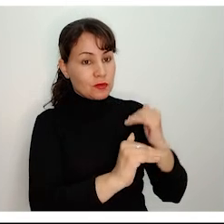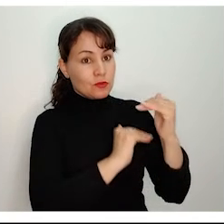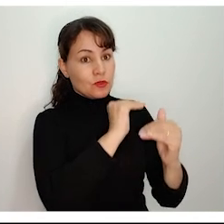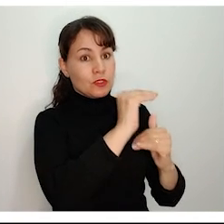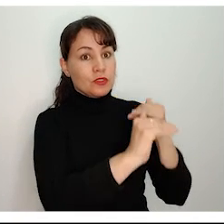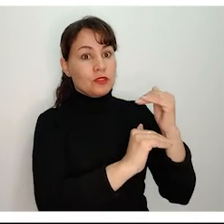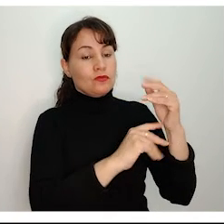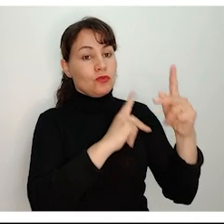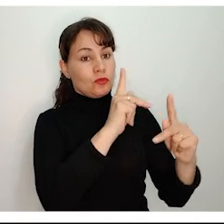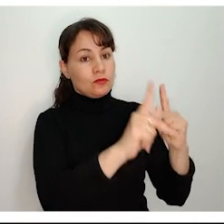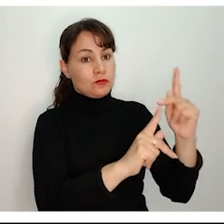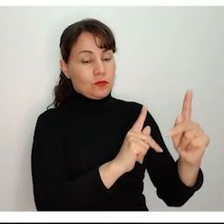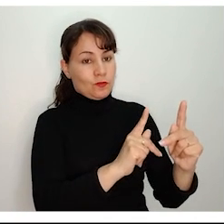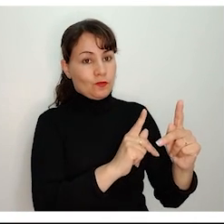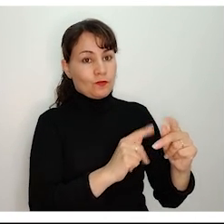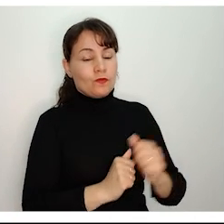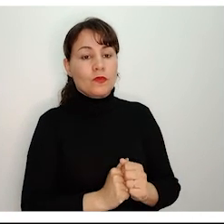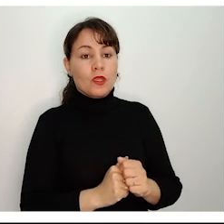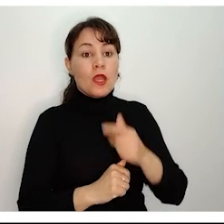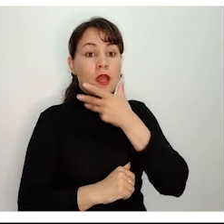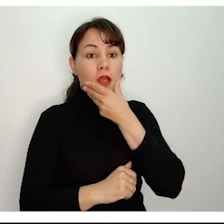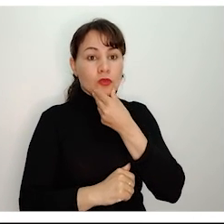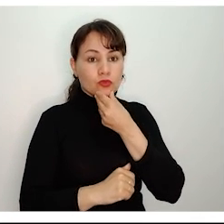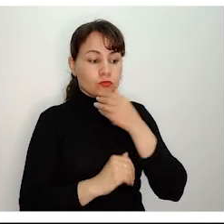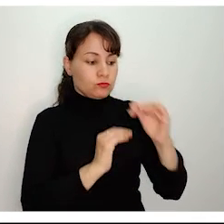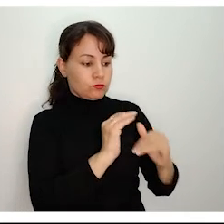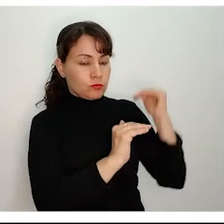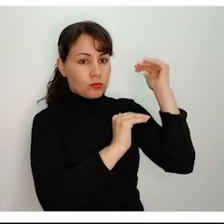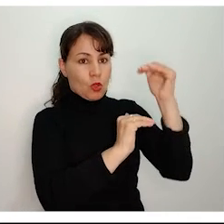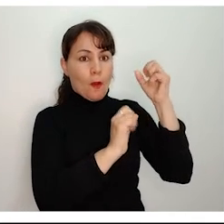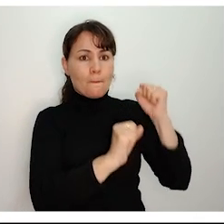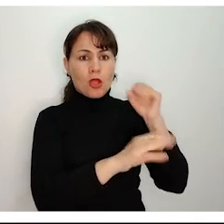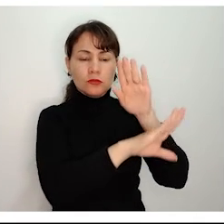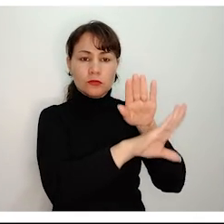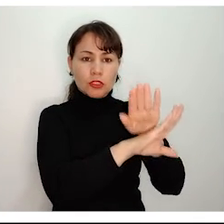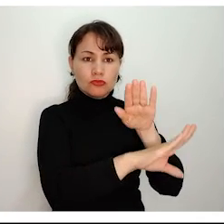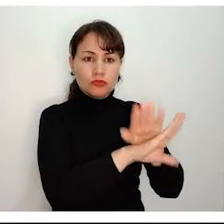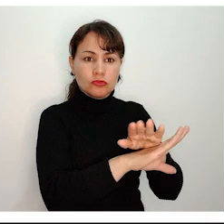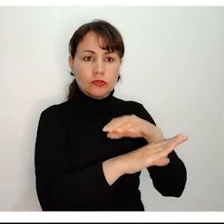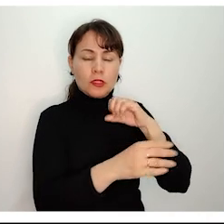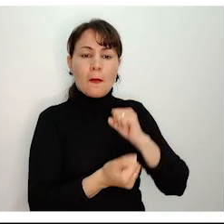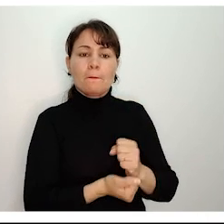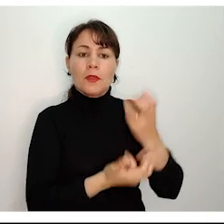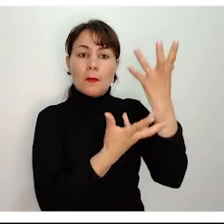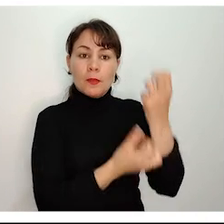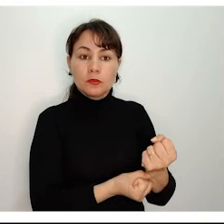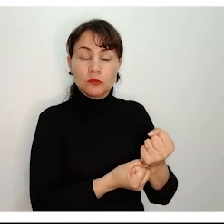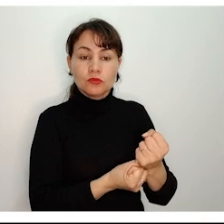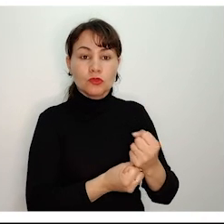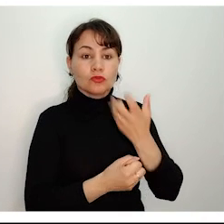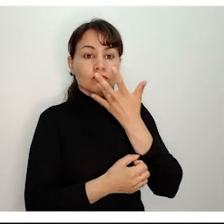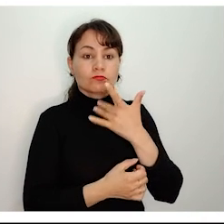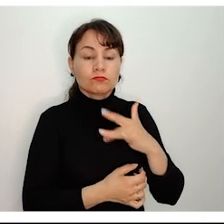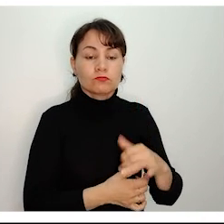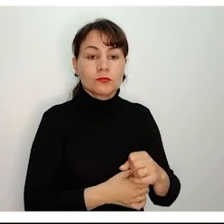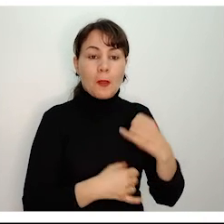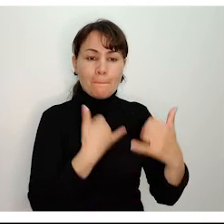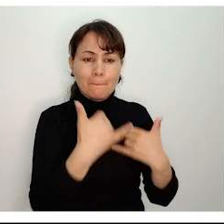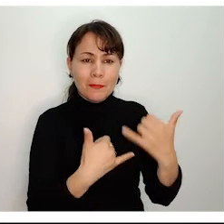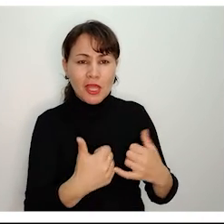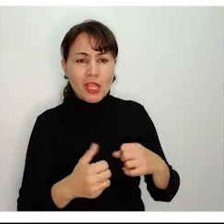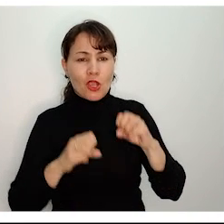importantes nesse desenvolvimento infantil. Os adultos podem auxiliar esse desenvolvimento, permitindo que as